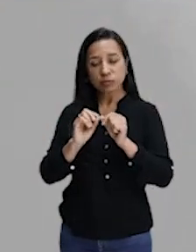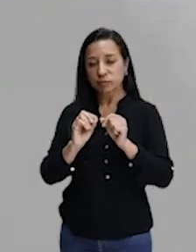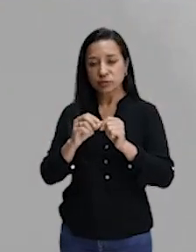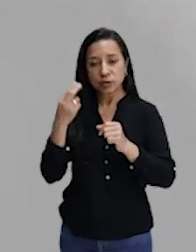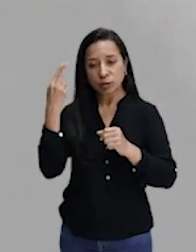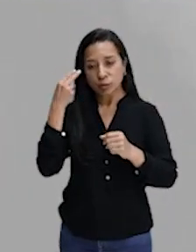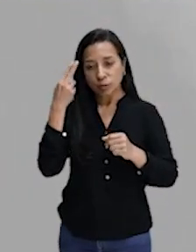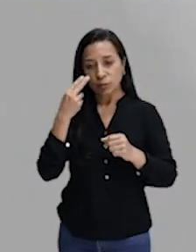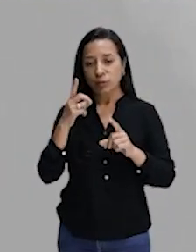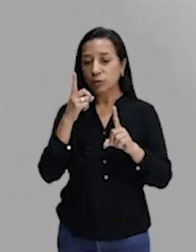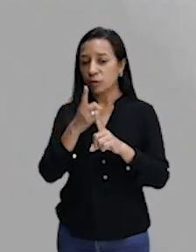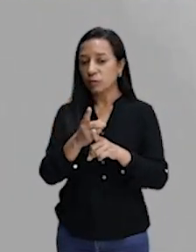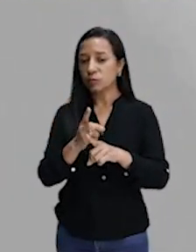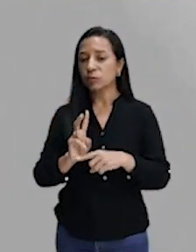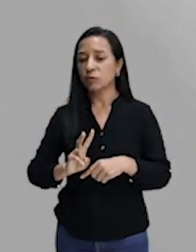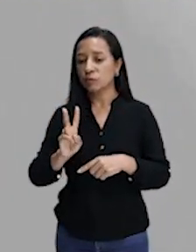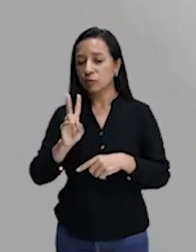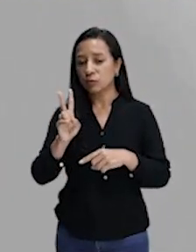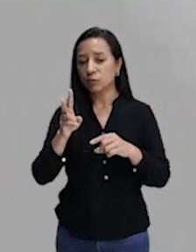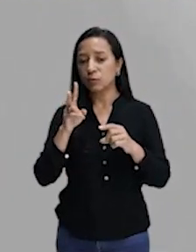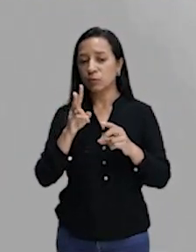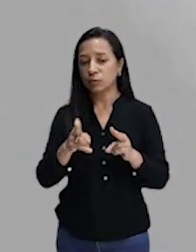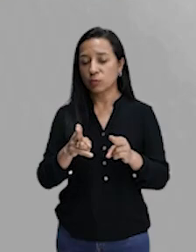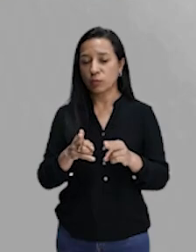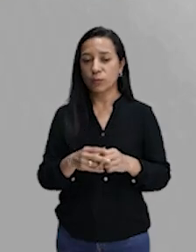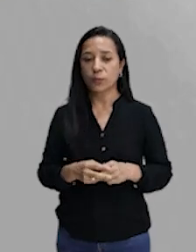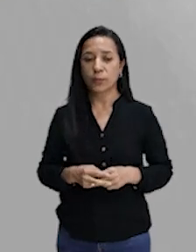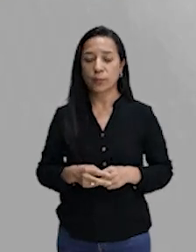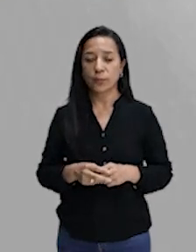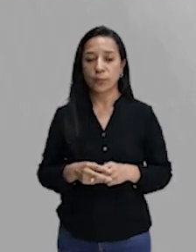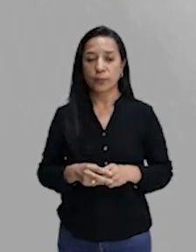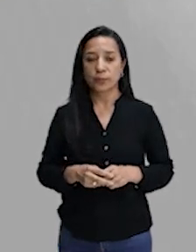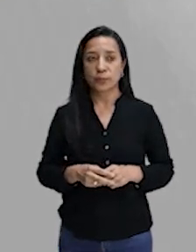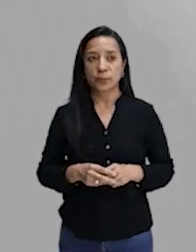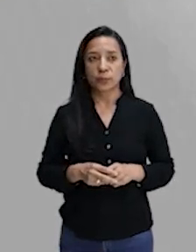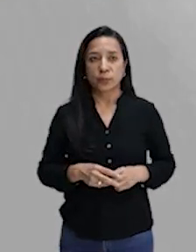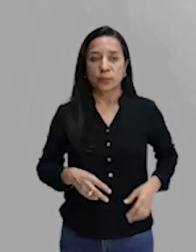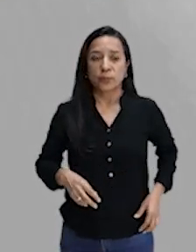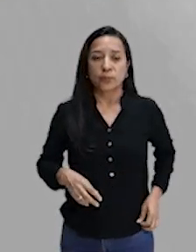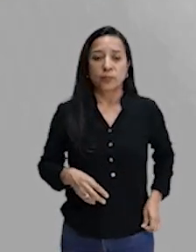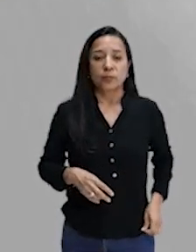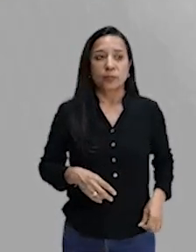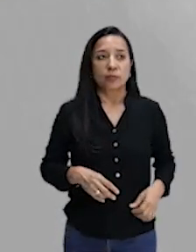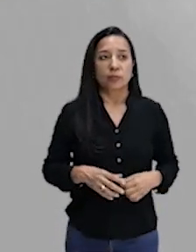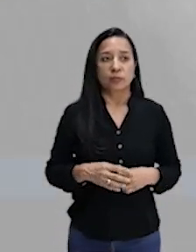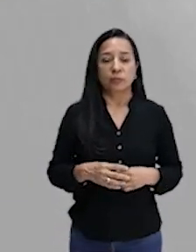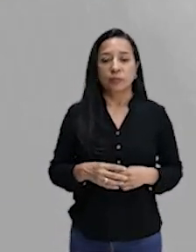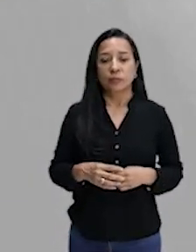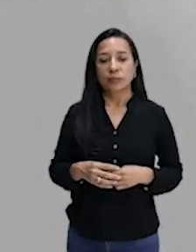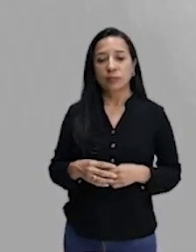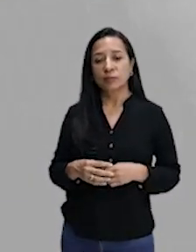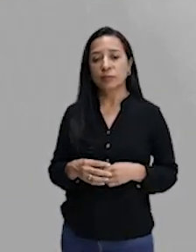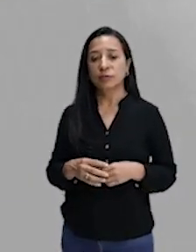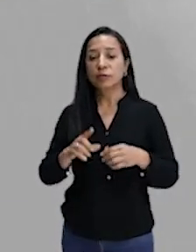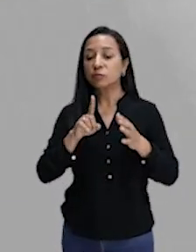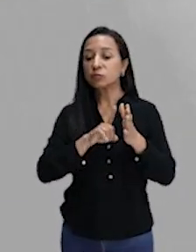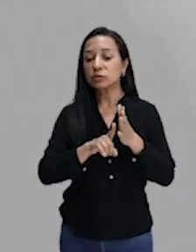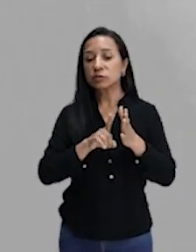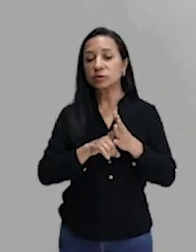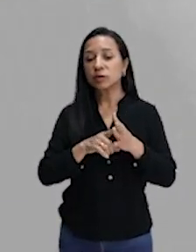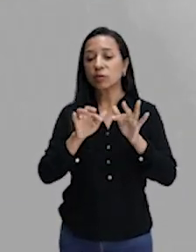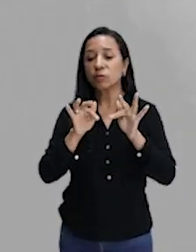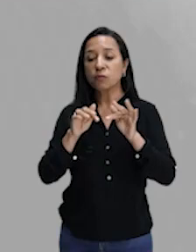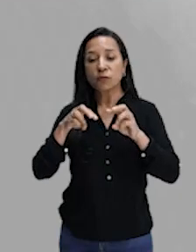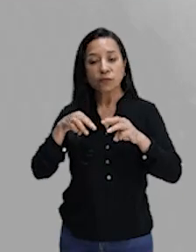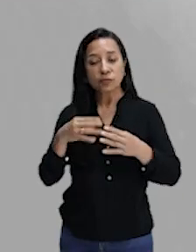encontrar o mesmo valor fica só ligado ali nas casas desse mais tá ok então com essa questão nós finalizamos a aula de